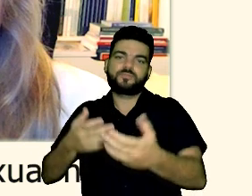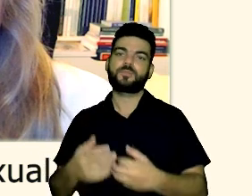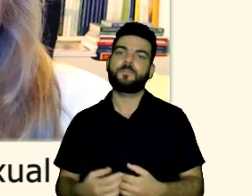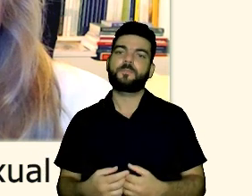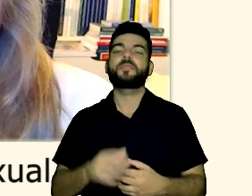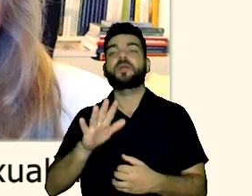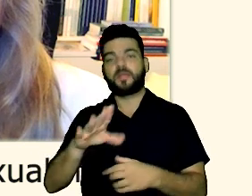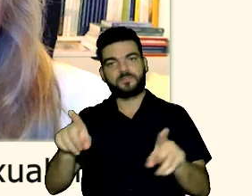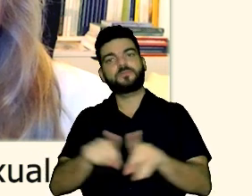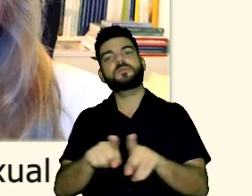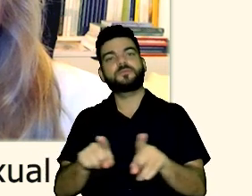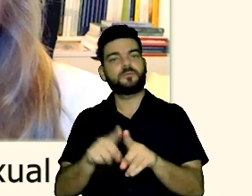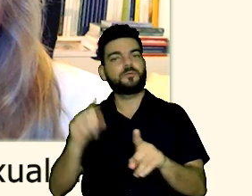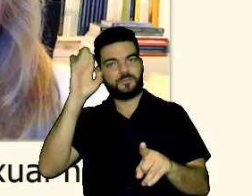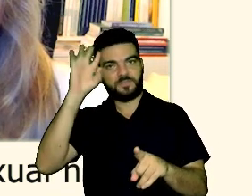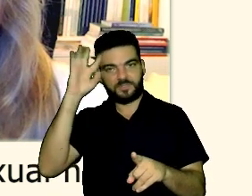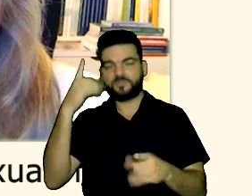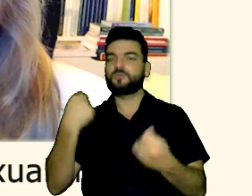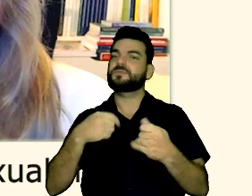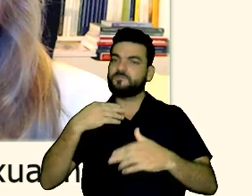as pessoas